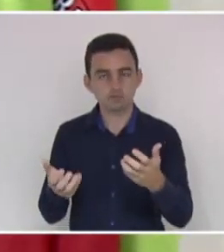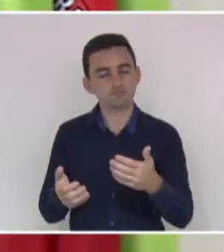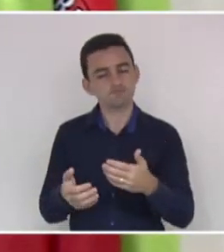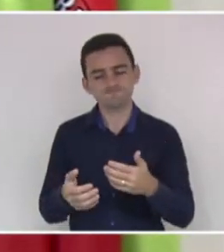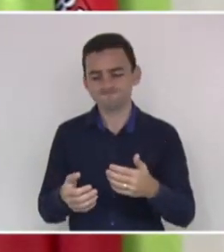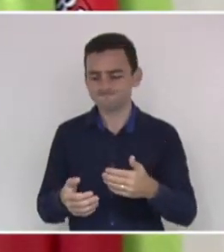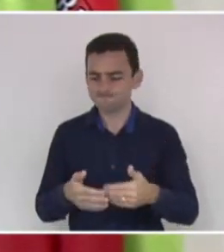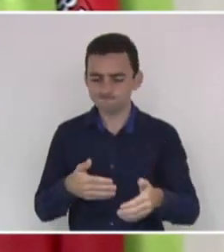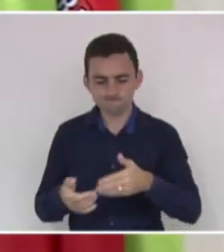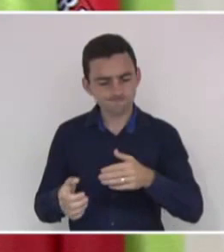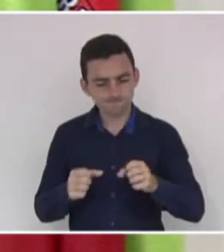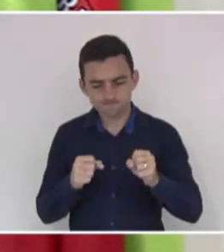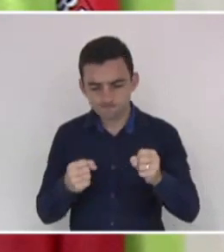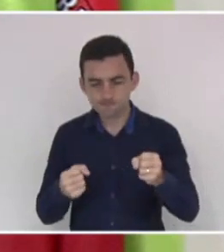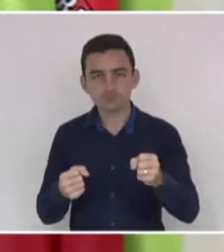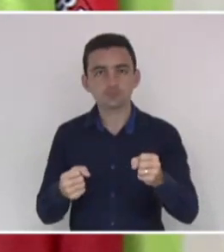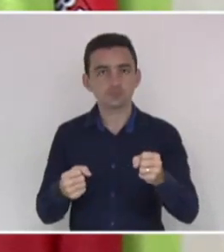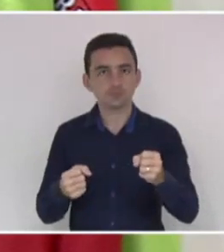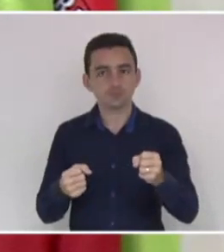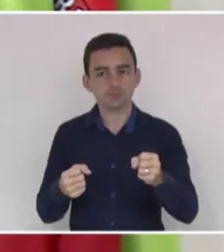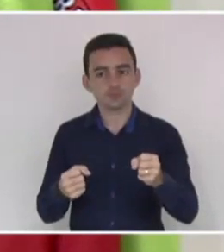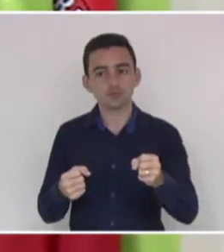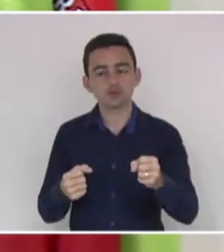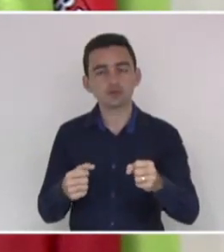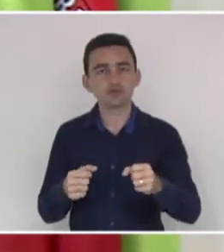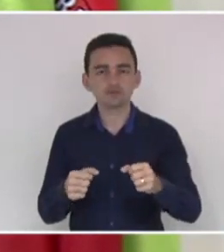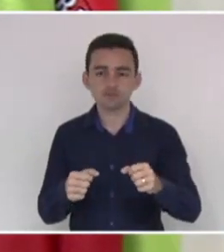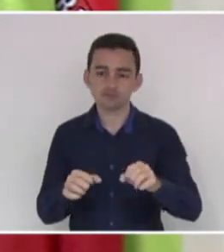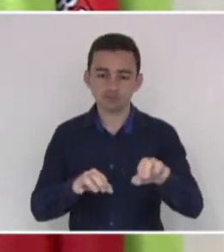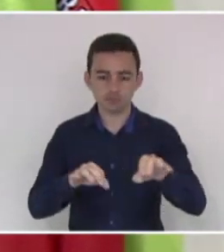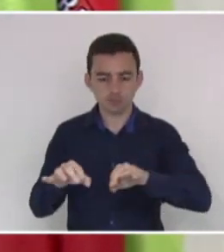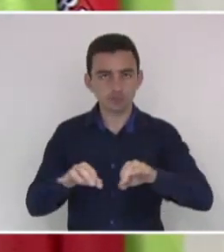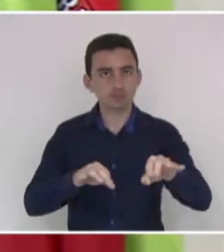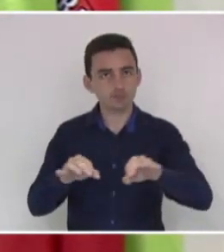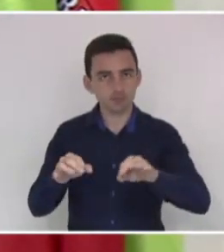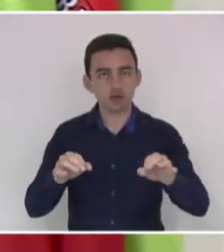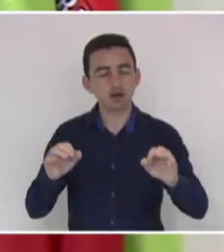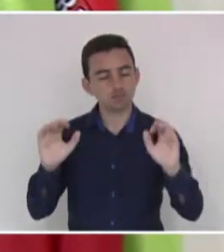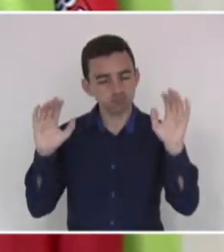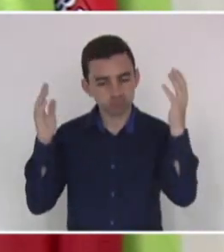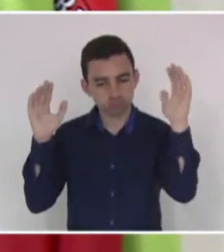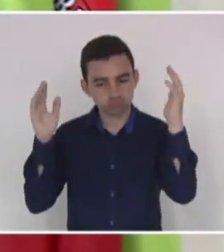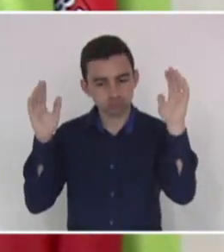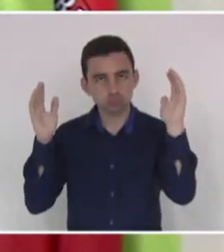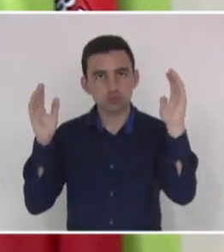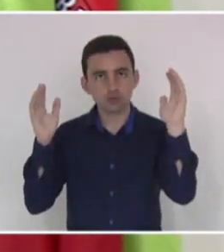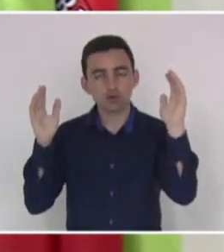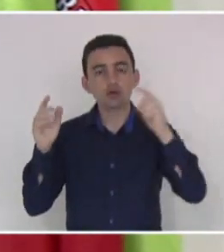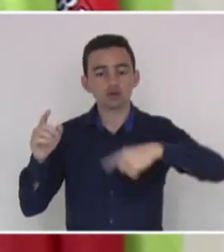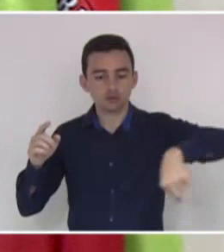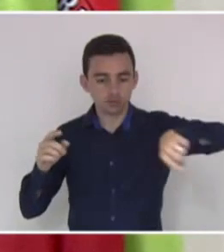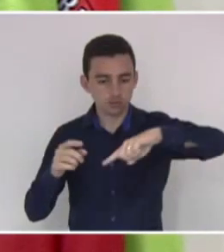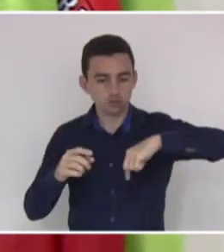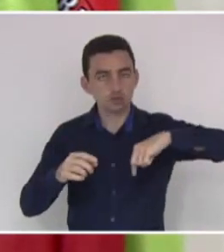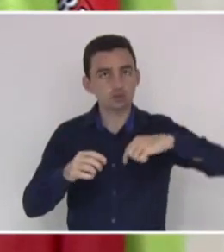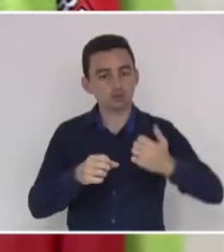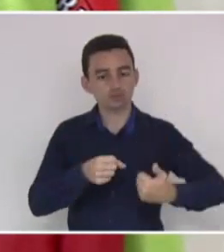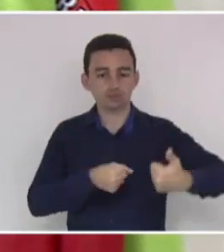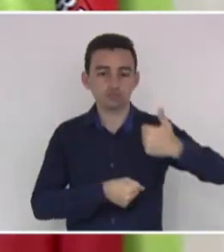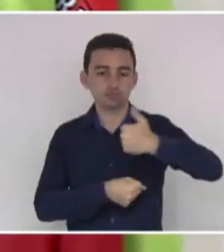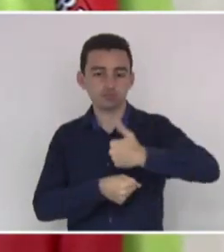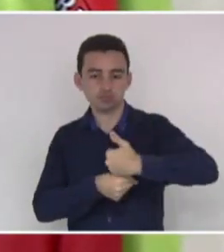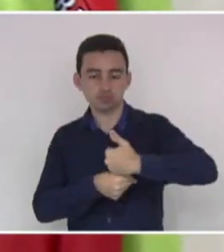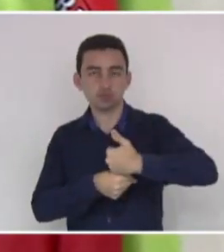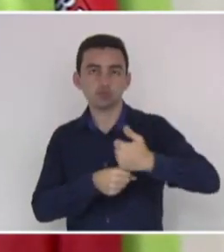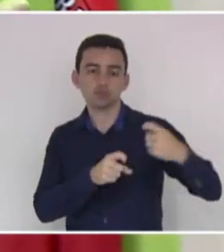maneira, fazer com que acontecesse essa solenidade. E nós que estamos substituindo esse